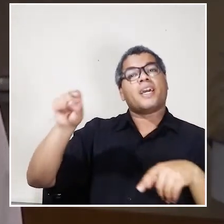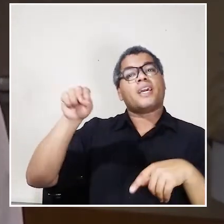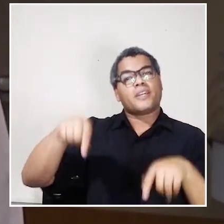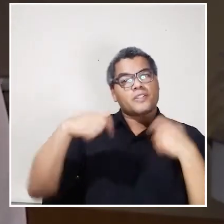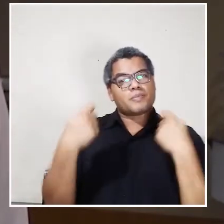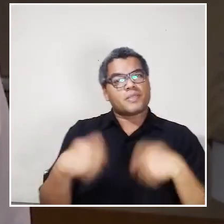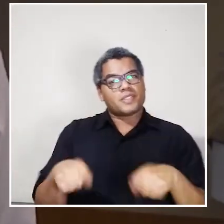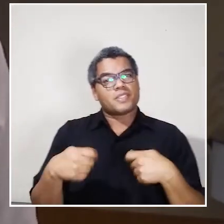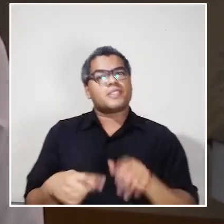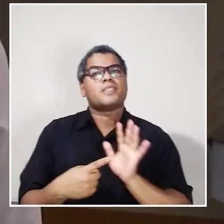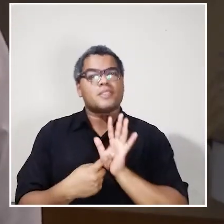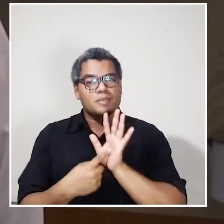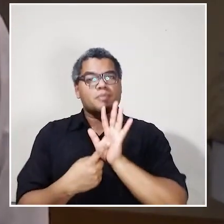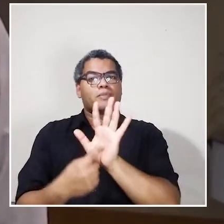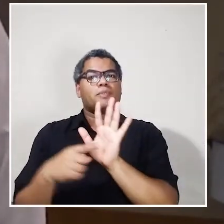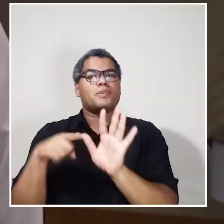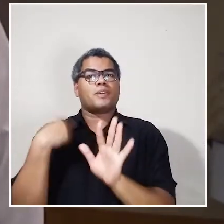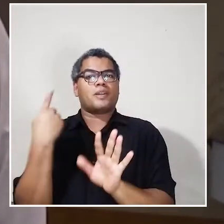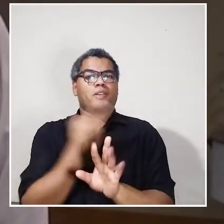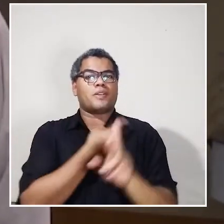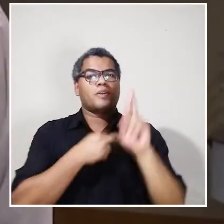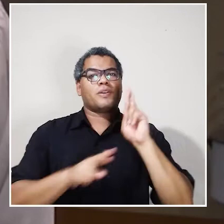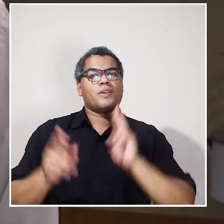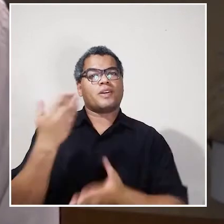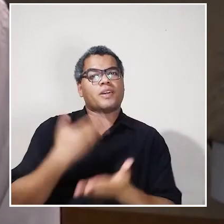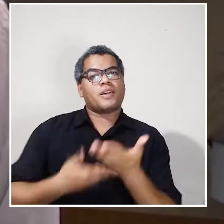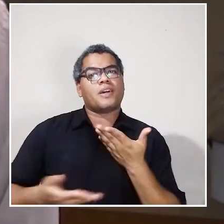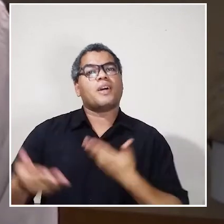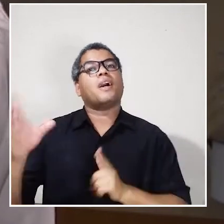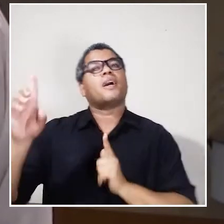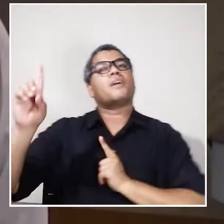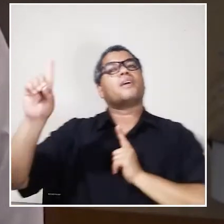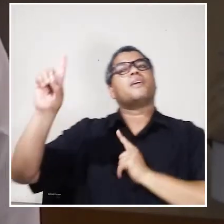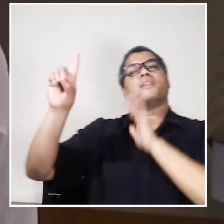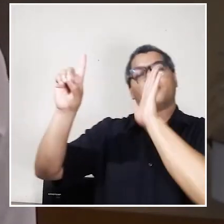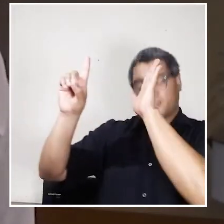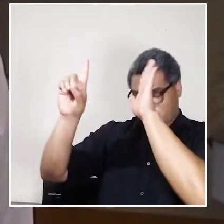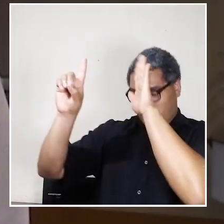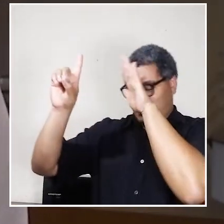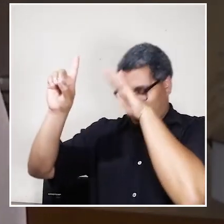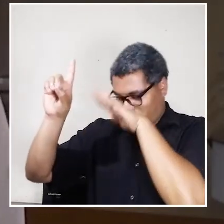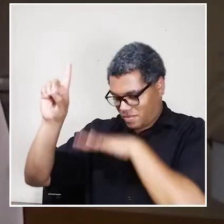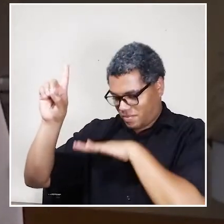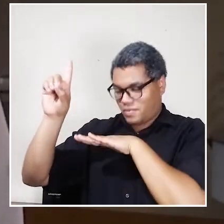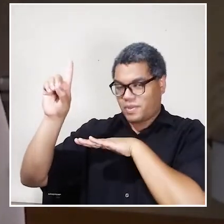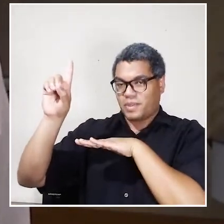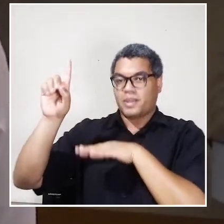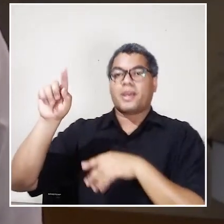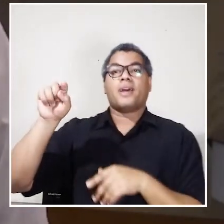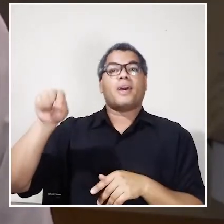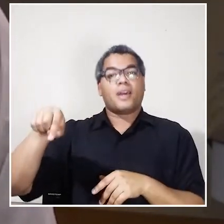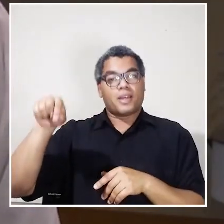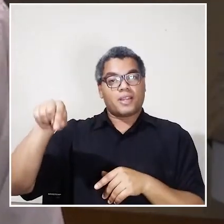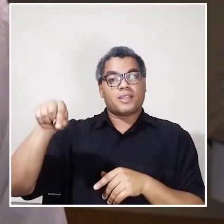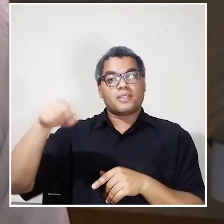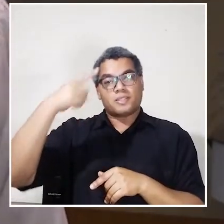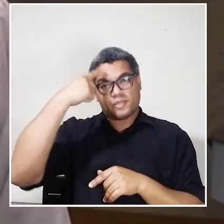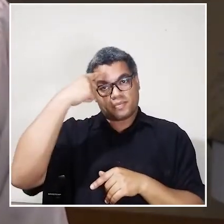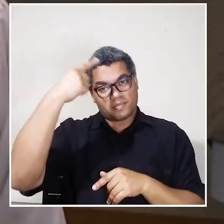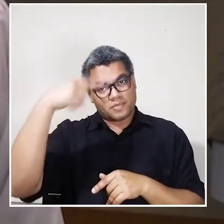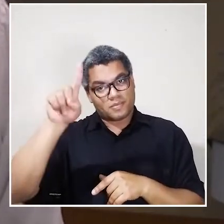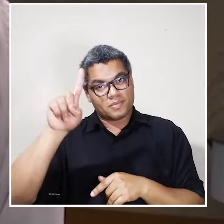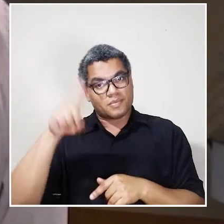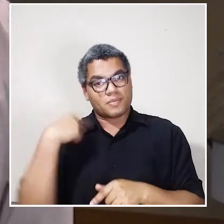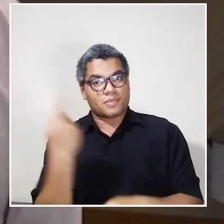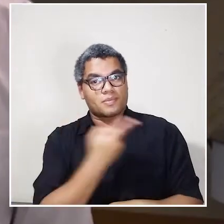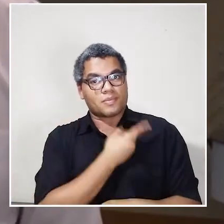nosso relacionamento com Ele que nós temos o temor do Senhor em nosso coração. Então, esse é o primeiro balizamento. Na reinvenção